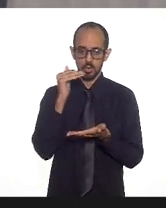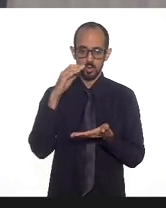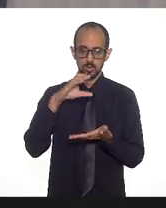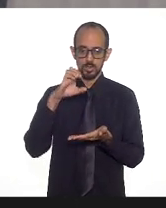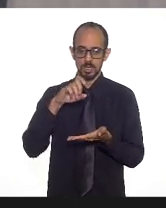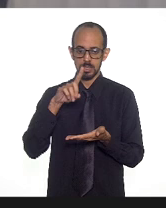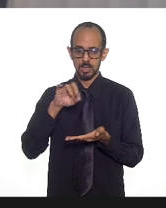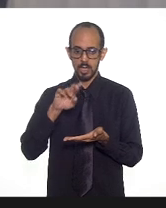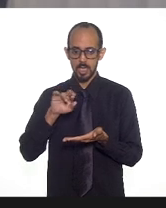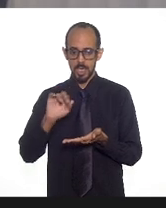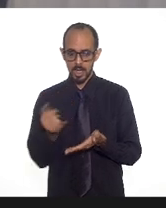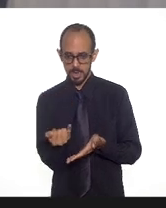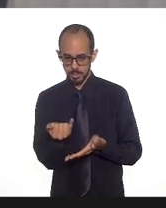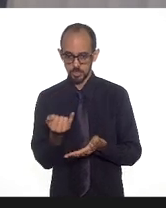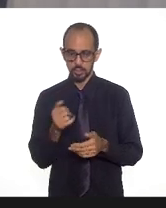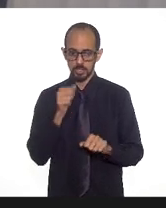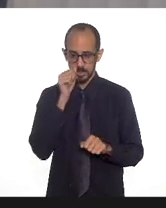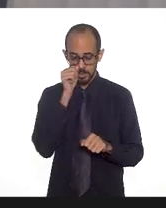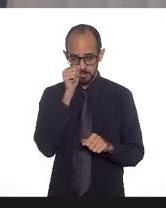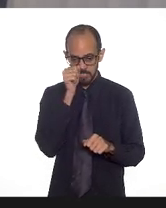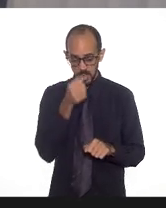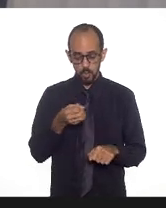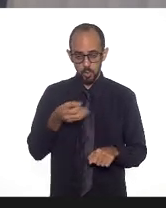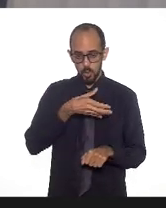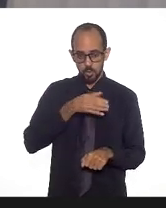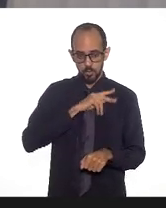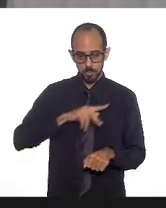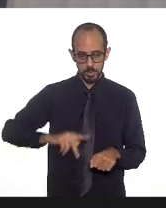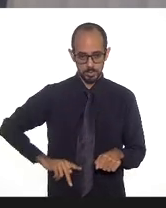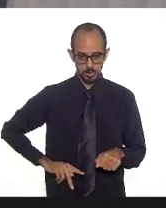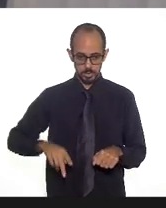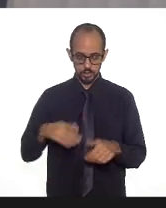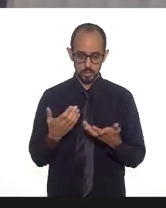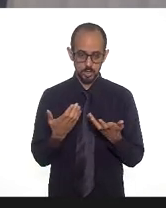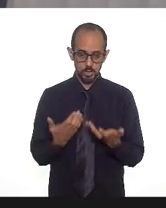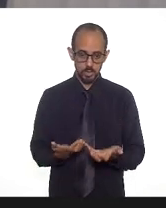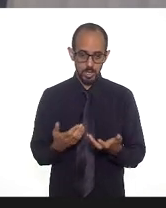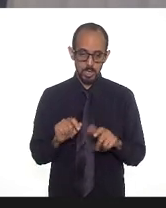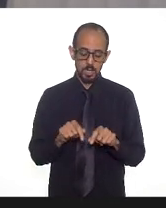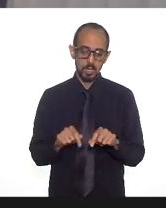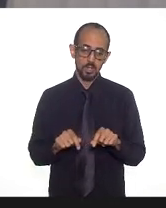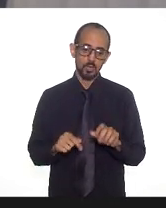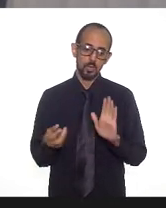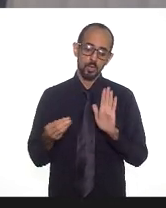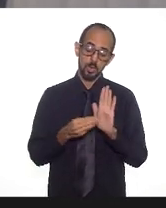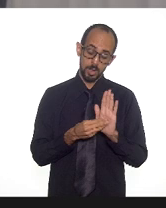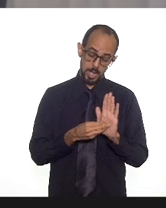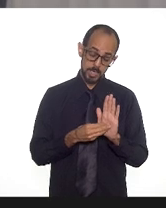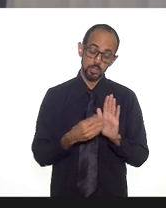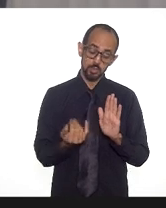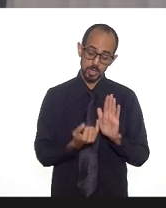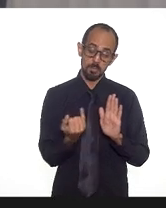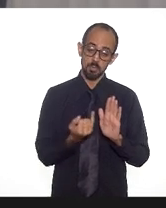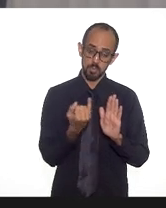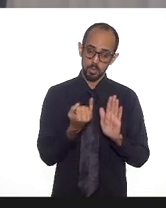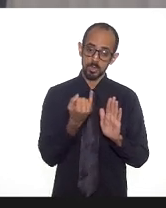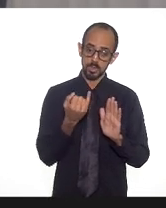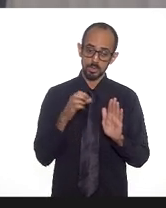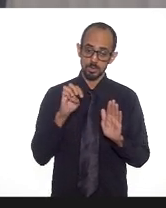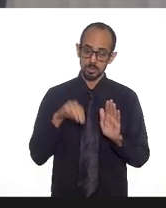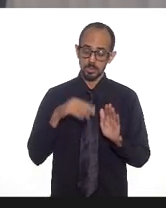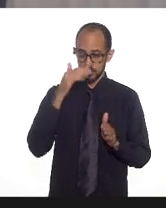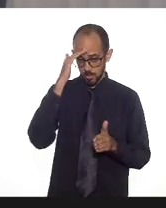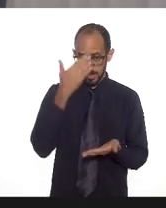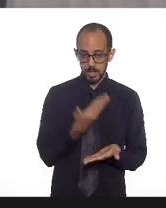eleição do novo presidente. Eu gostaria de colocar esse ponto como extremamente importante. E acredito que